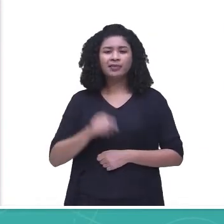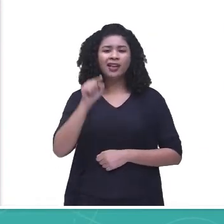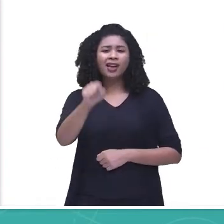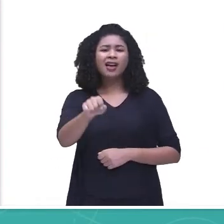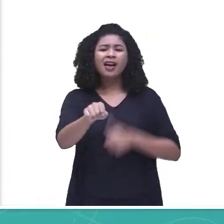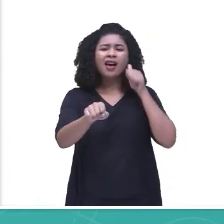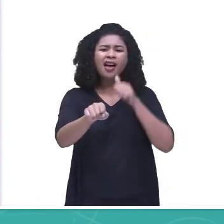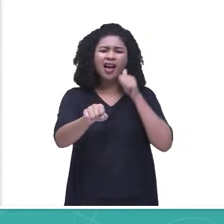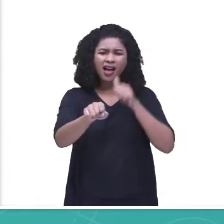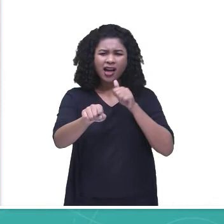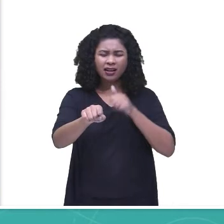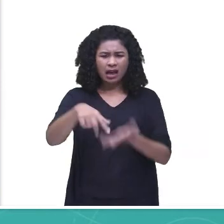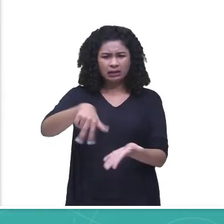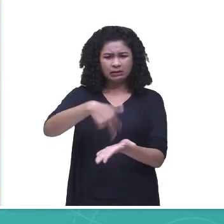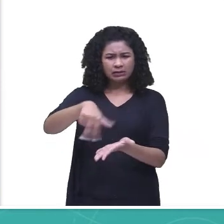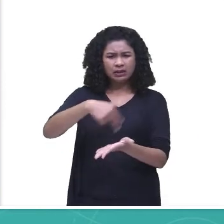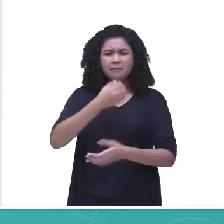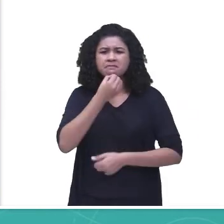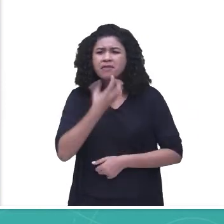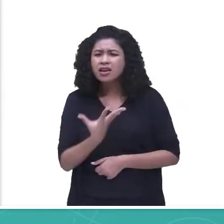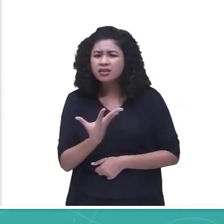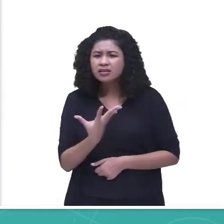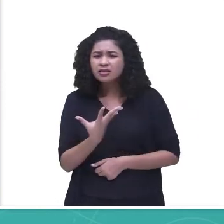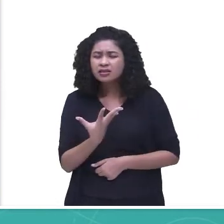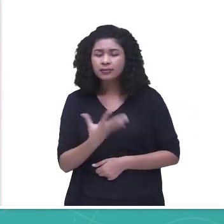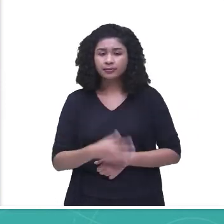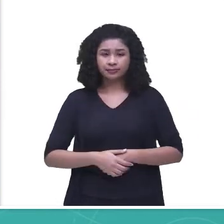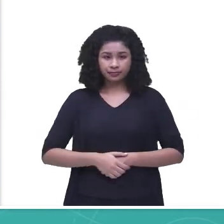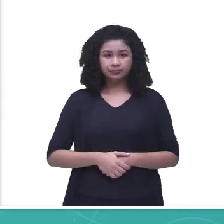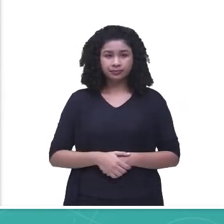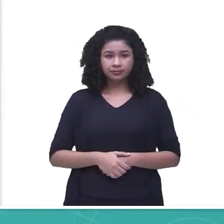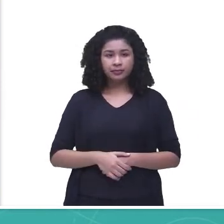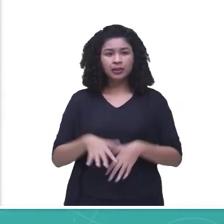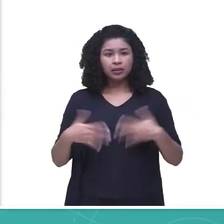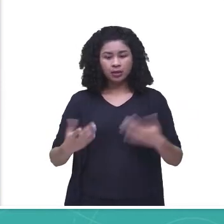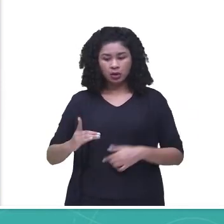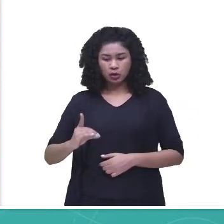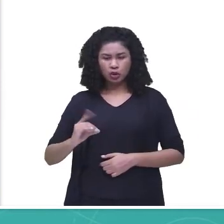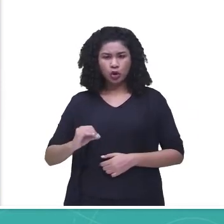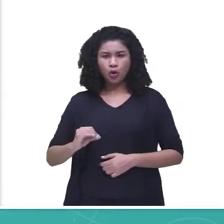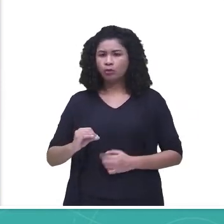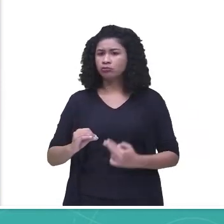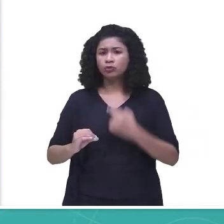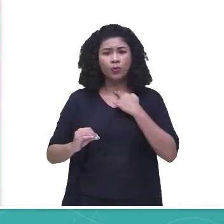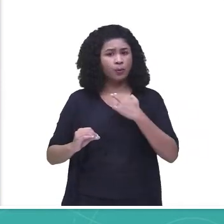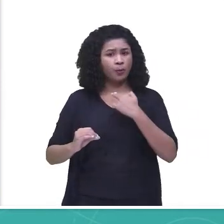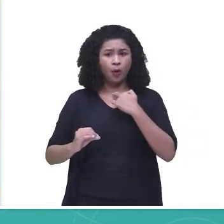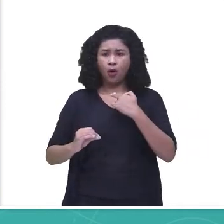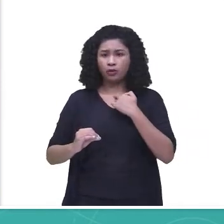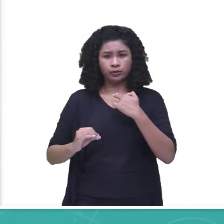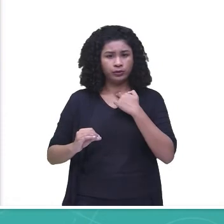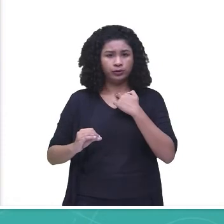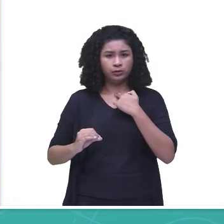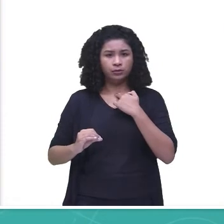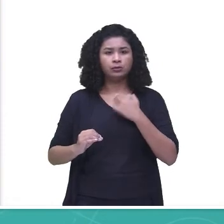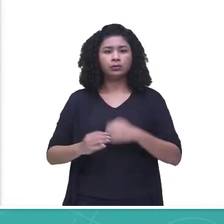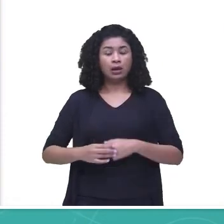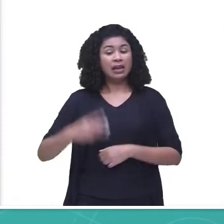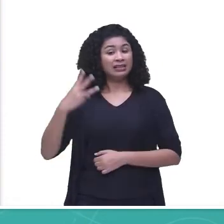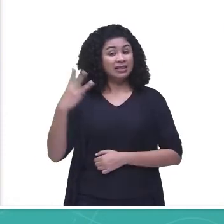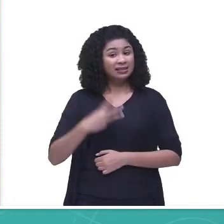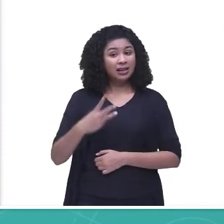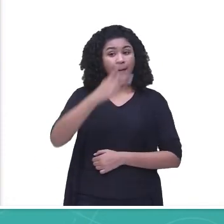como sujeito, portanto, o does. Eu não poderei usar o do aqui, porque é a terceira pessoa do singular, tá